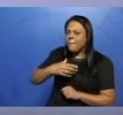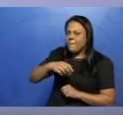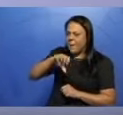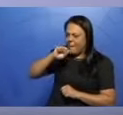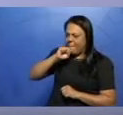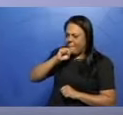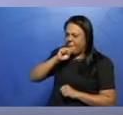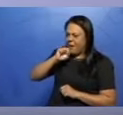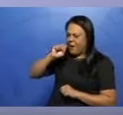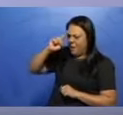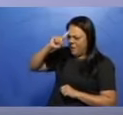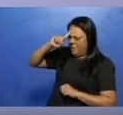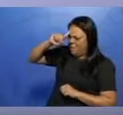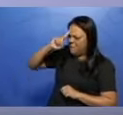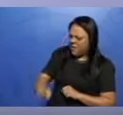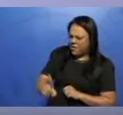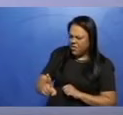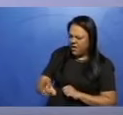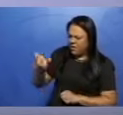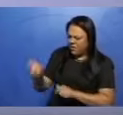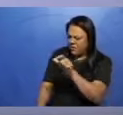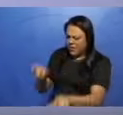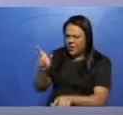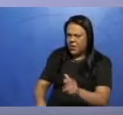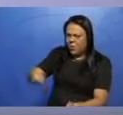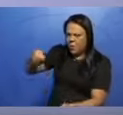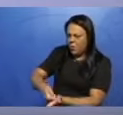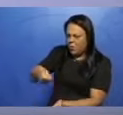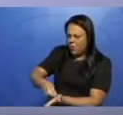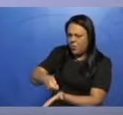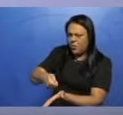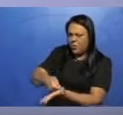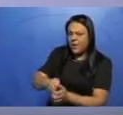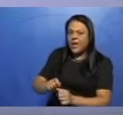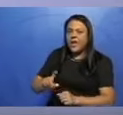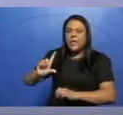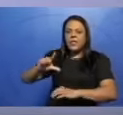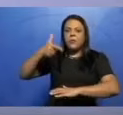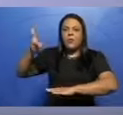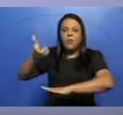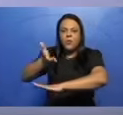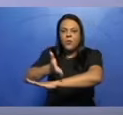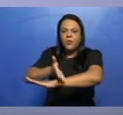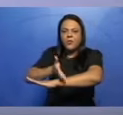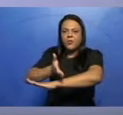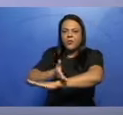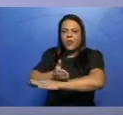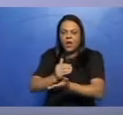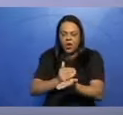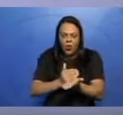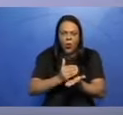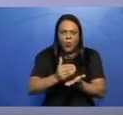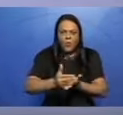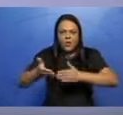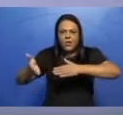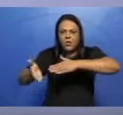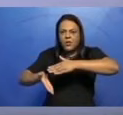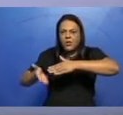patriarcal coercitivo, referente ao final da Idade Moderna e início da Idade